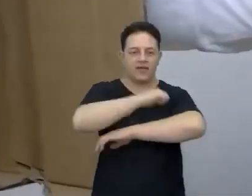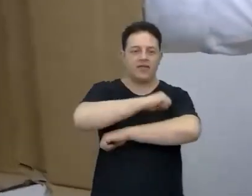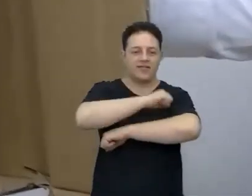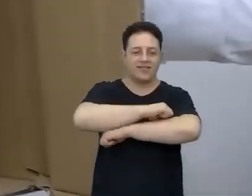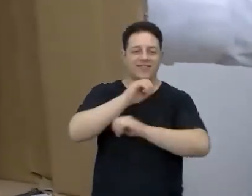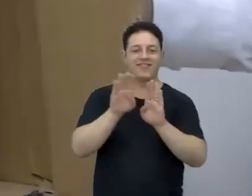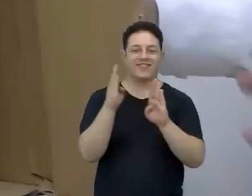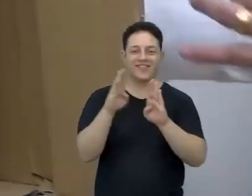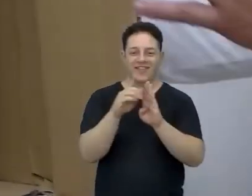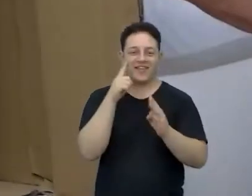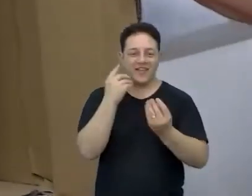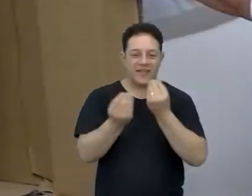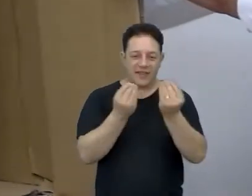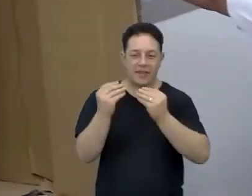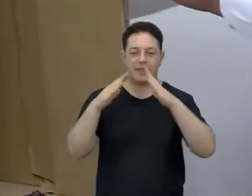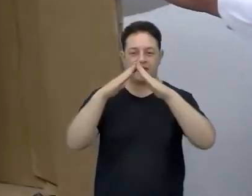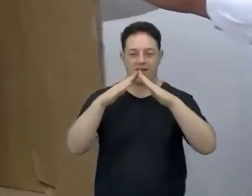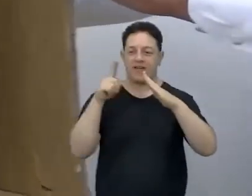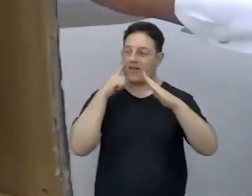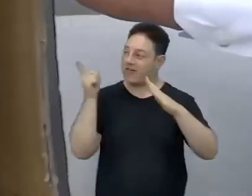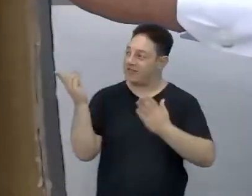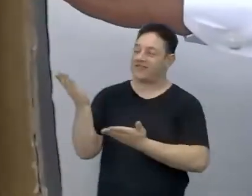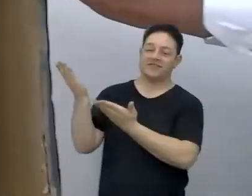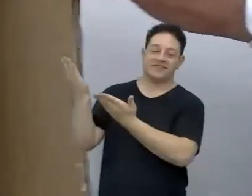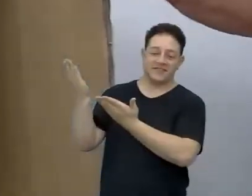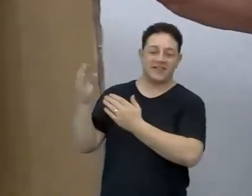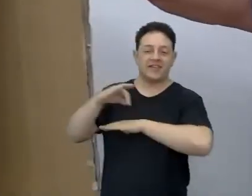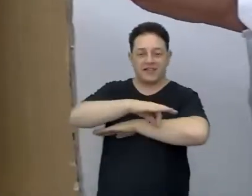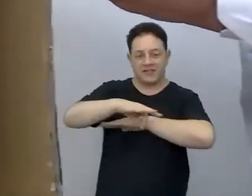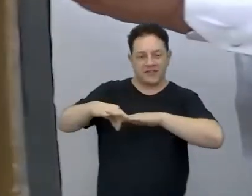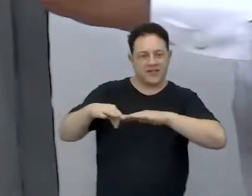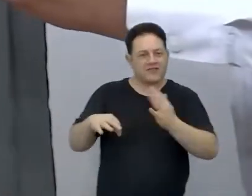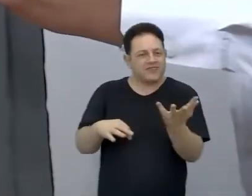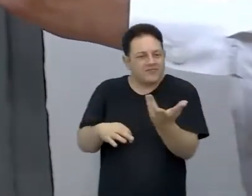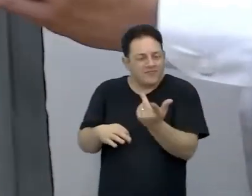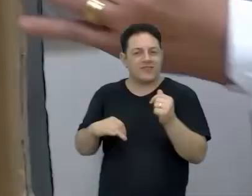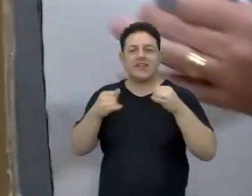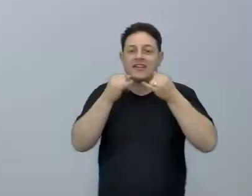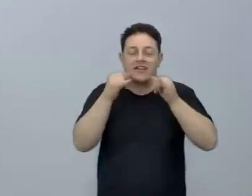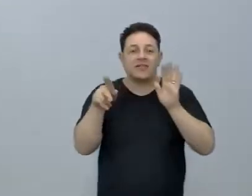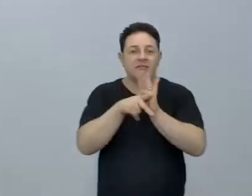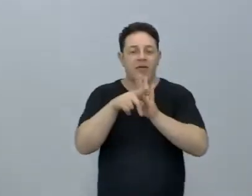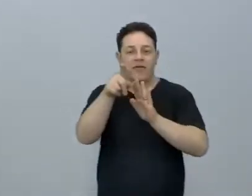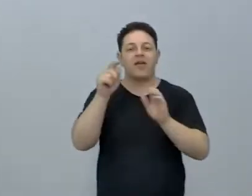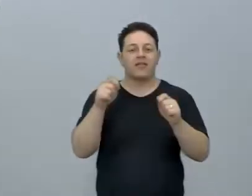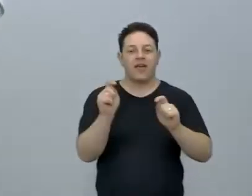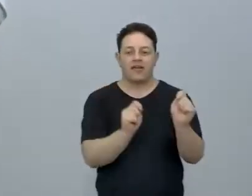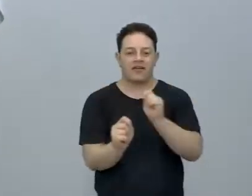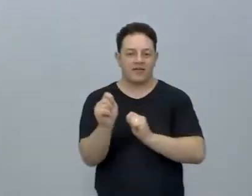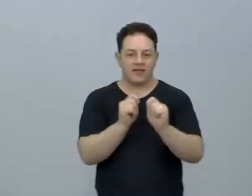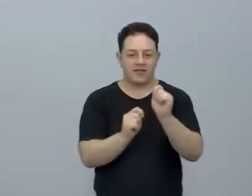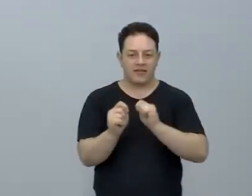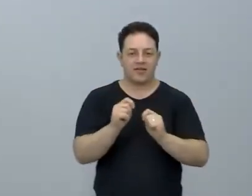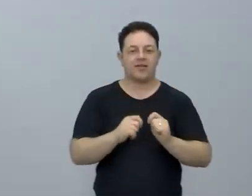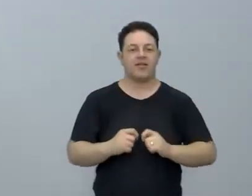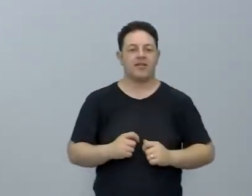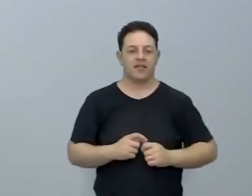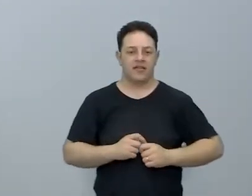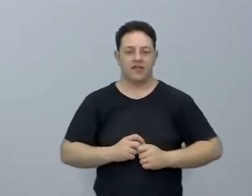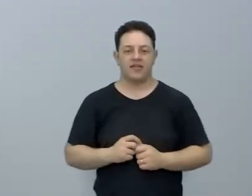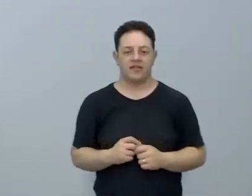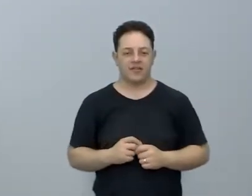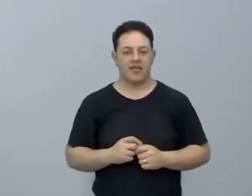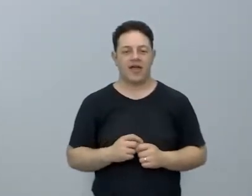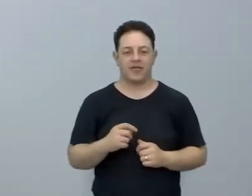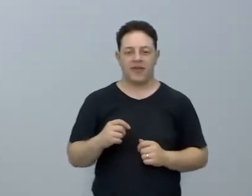né? E essa é a casinha que a gente fez aí no projeto Eficiência Energética, que visa, né, a utilização